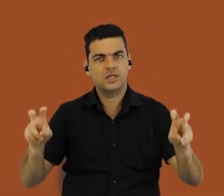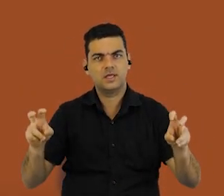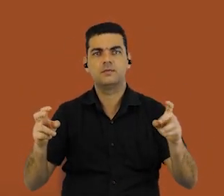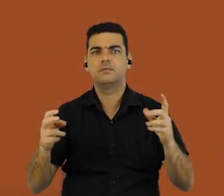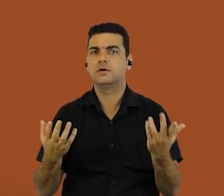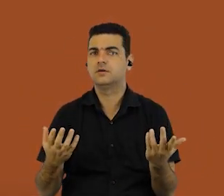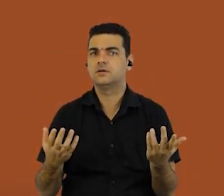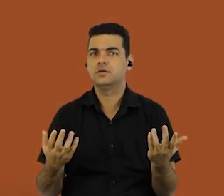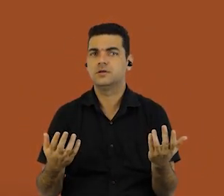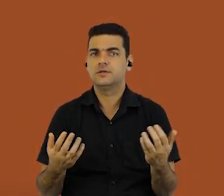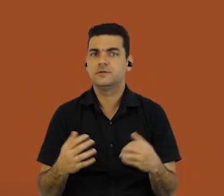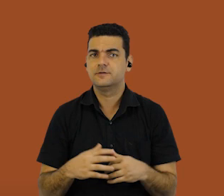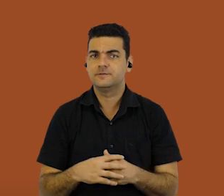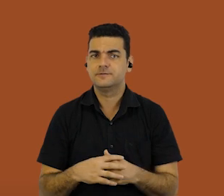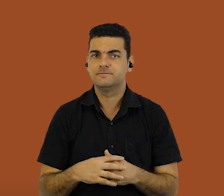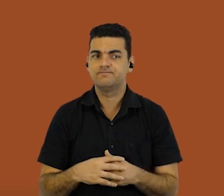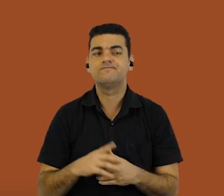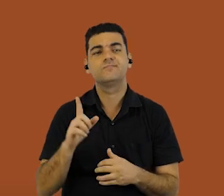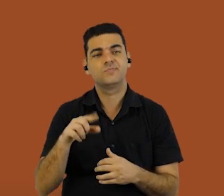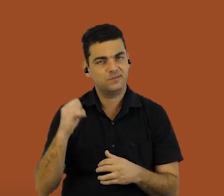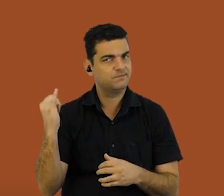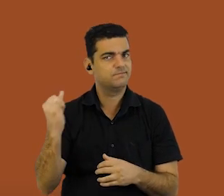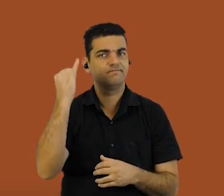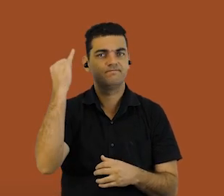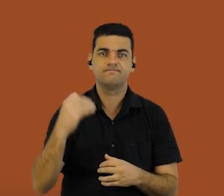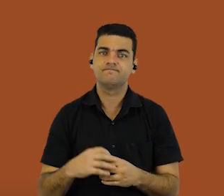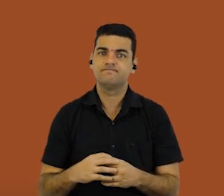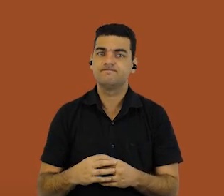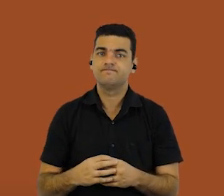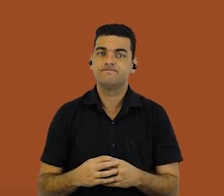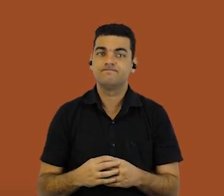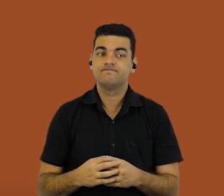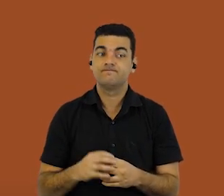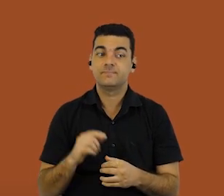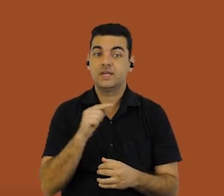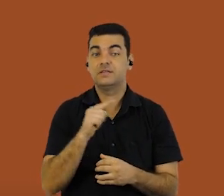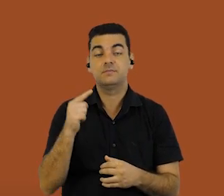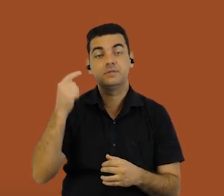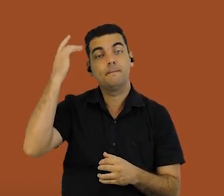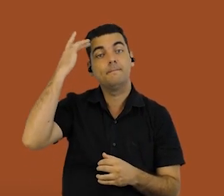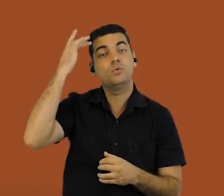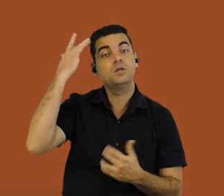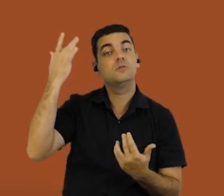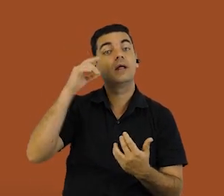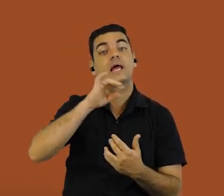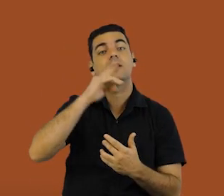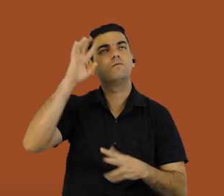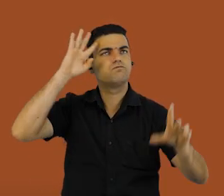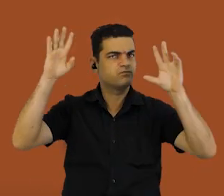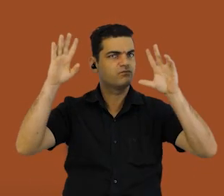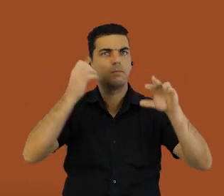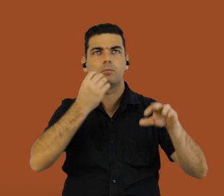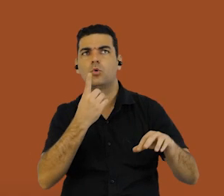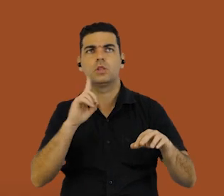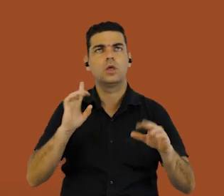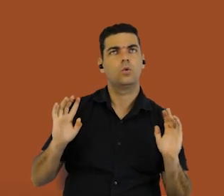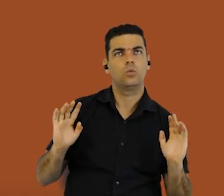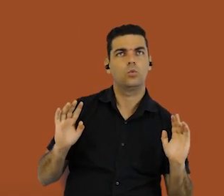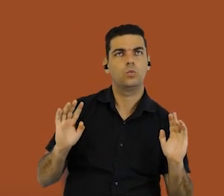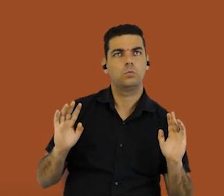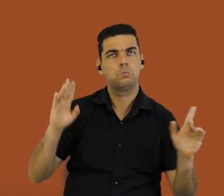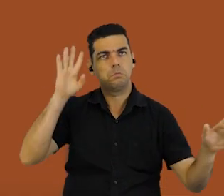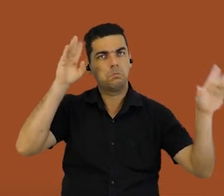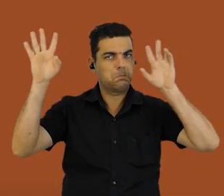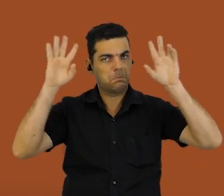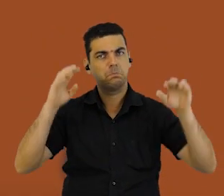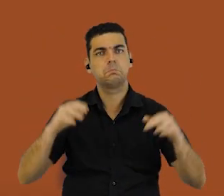própria praxis, são fundamentais para insurgir com o modelo que aí está posto. Esse modelo que está posto